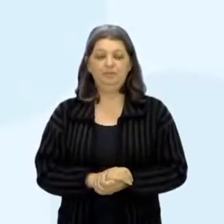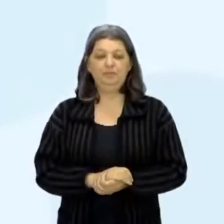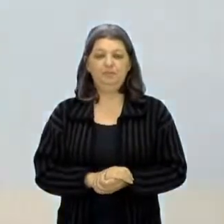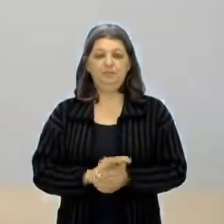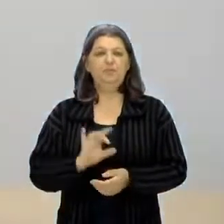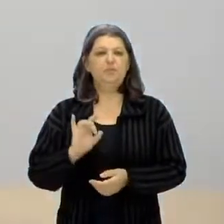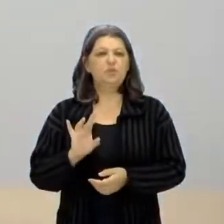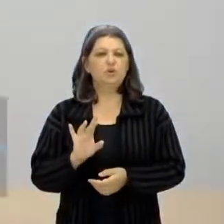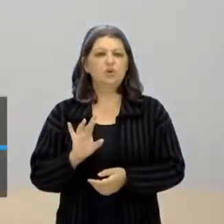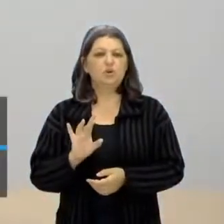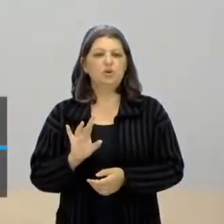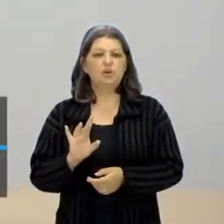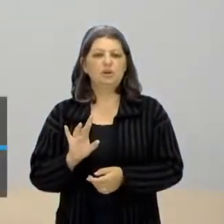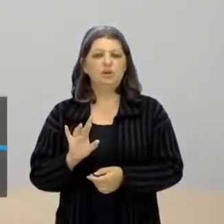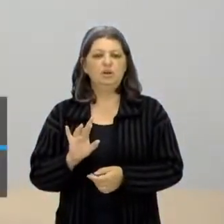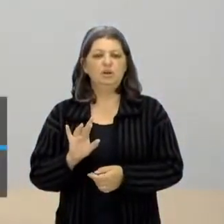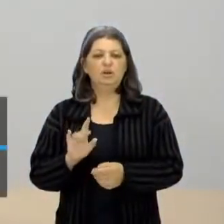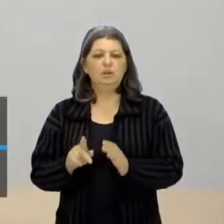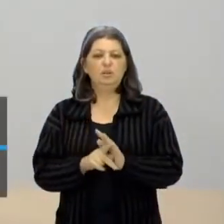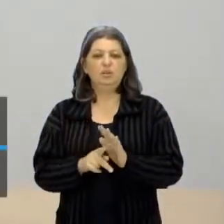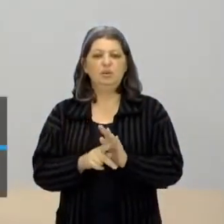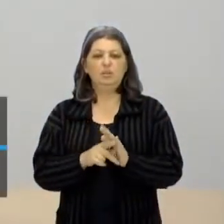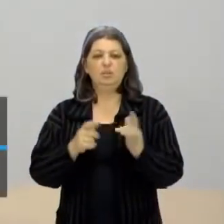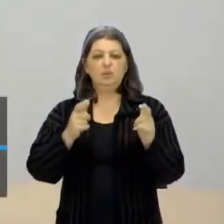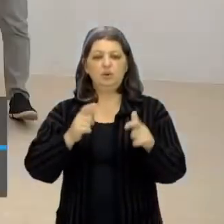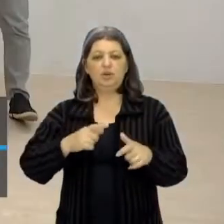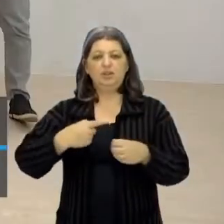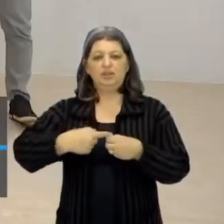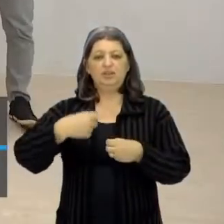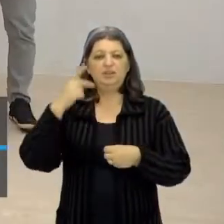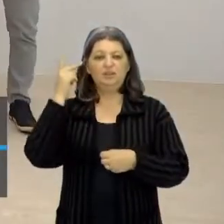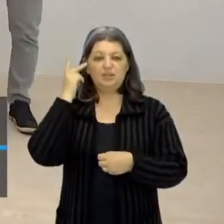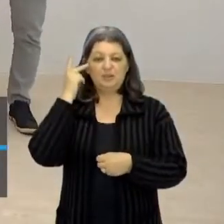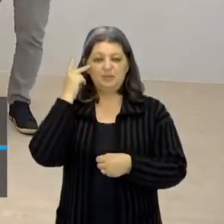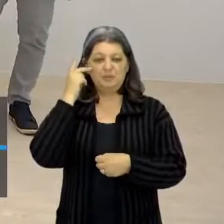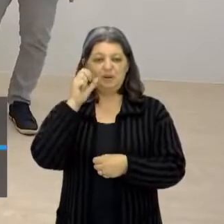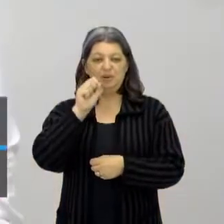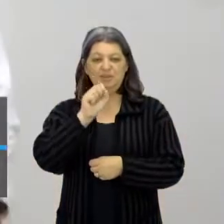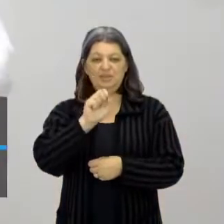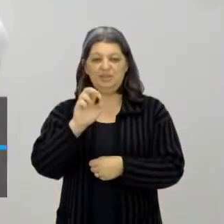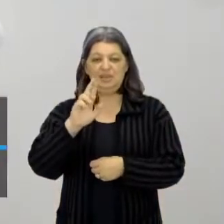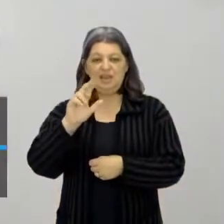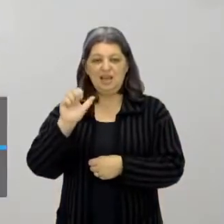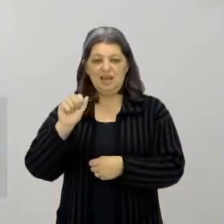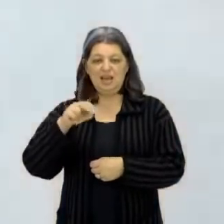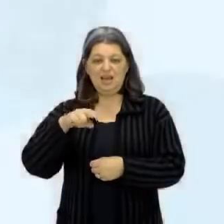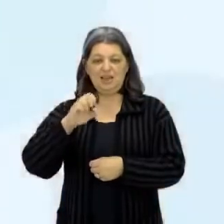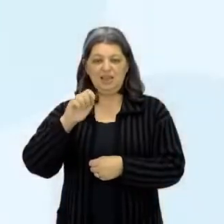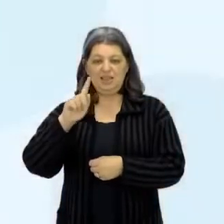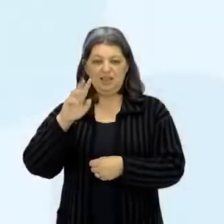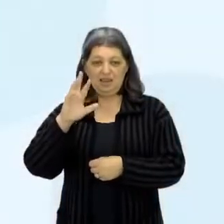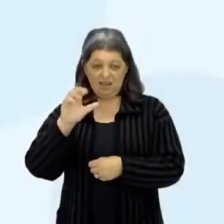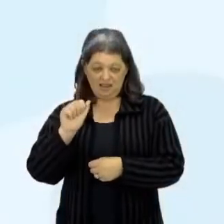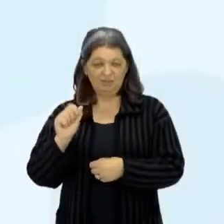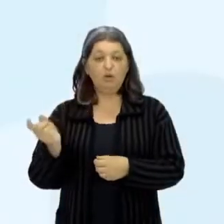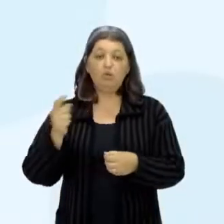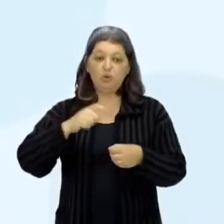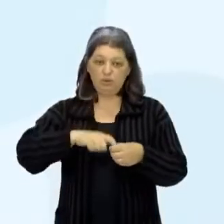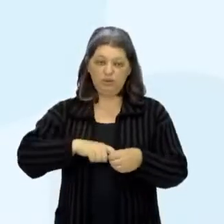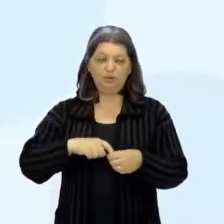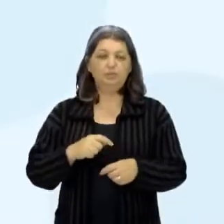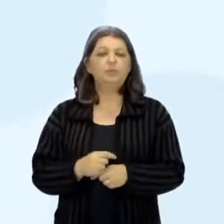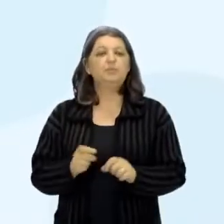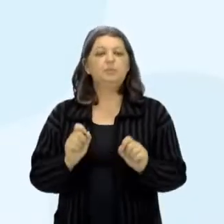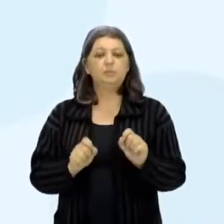a Escola Maria do Carmo Godoy Ramos é lá de Serra Negra, hein? Serra Negra, bonito, lá, opa, muito bem. Voltando então, o objetivo da aula é